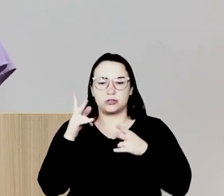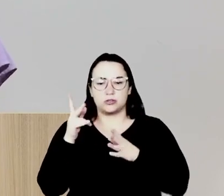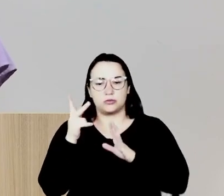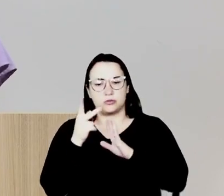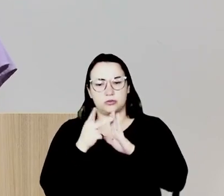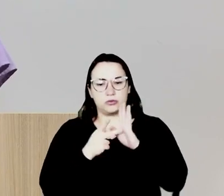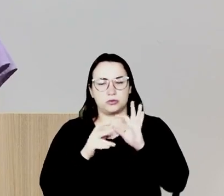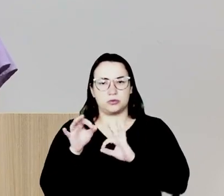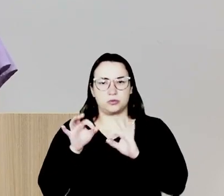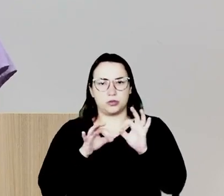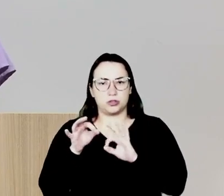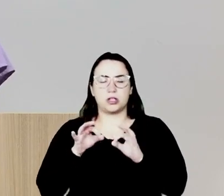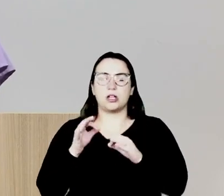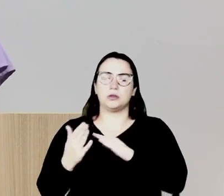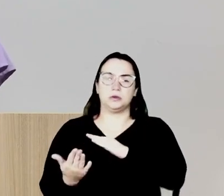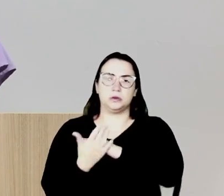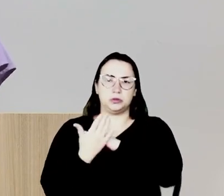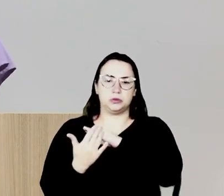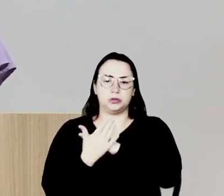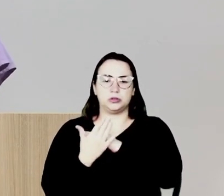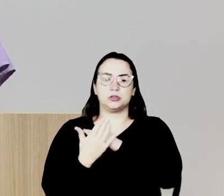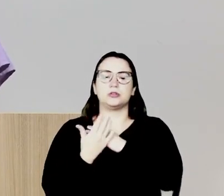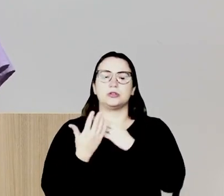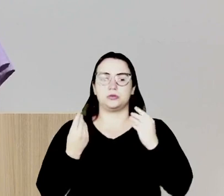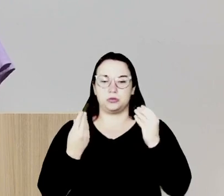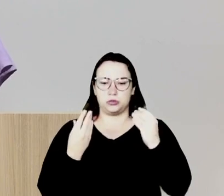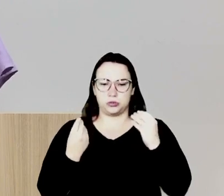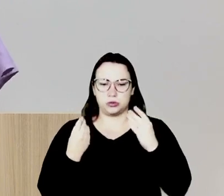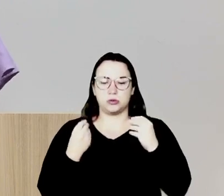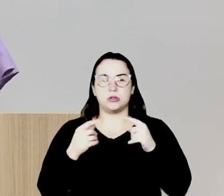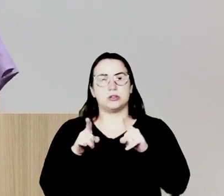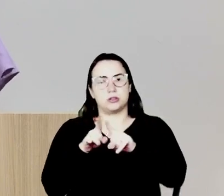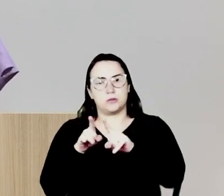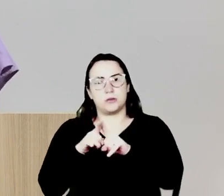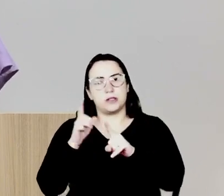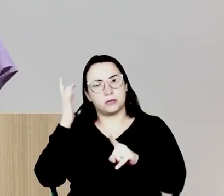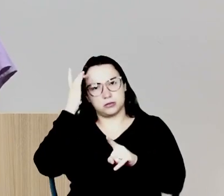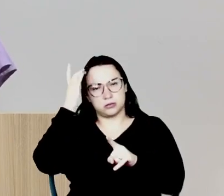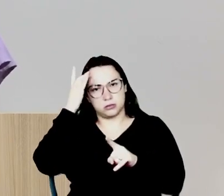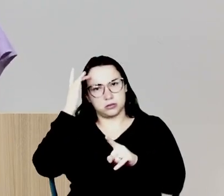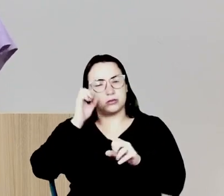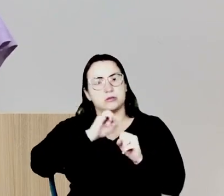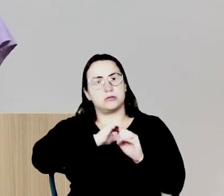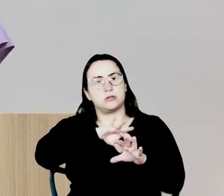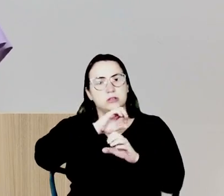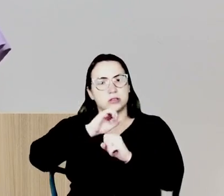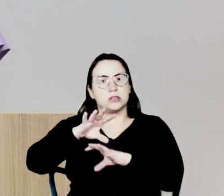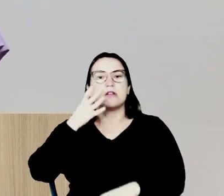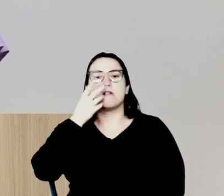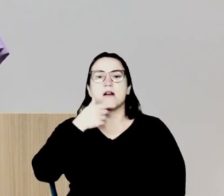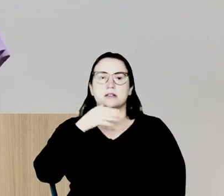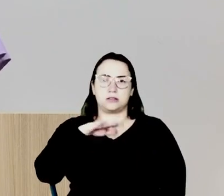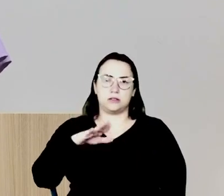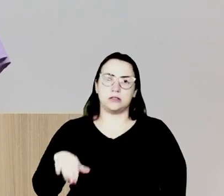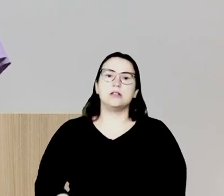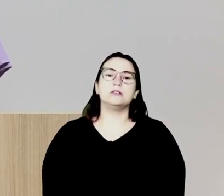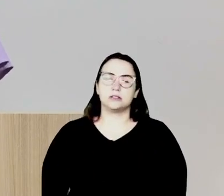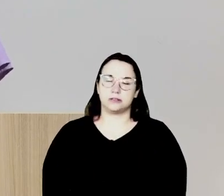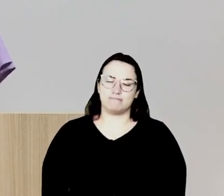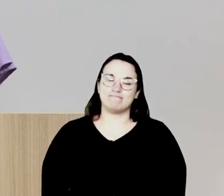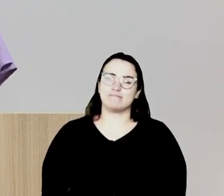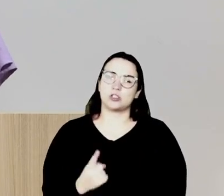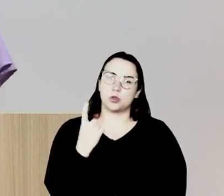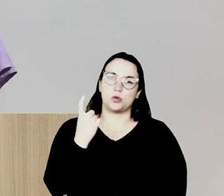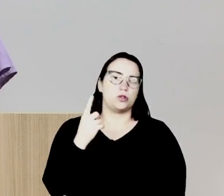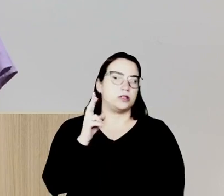muito, não só com isso, mas também conscientizando as crianças, que eu acho muito importante. E a única esperança que eu tenho